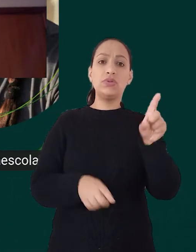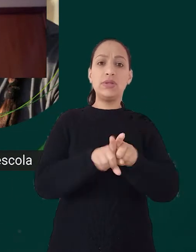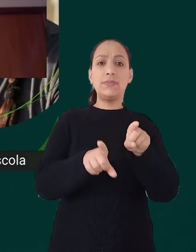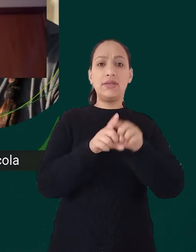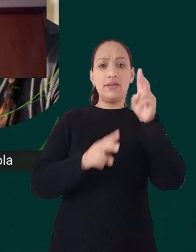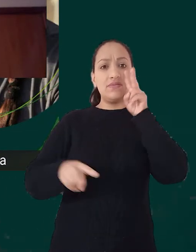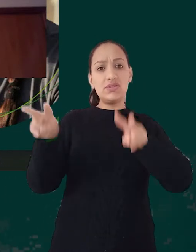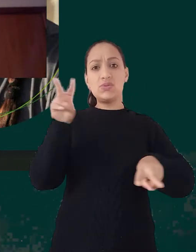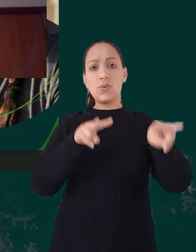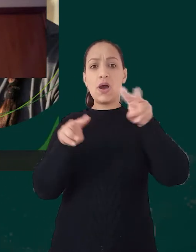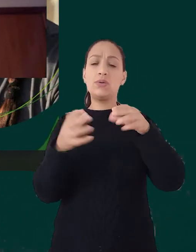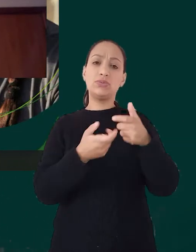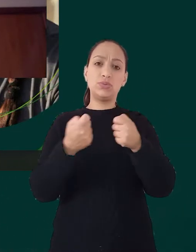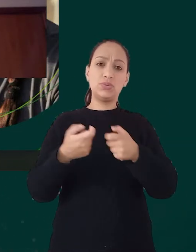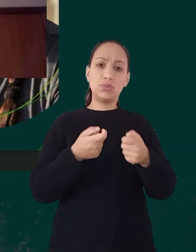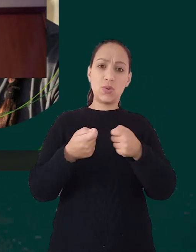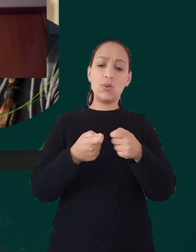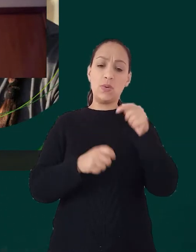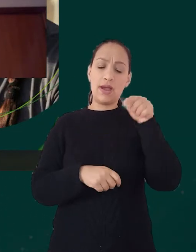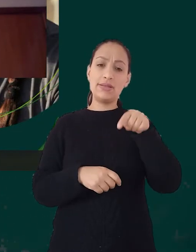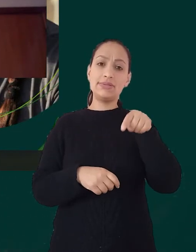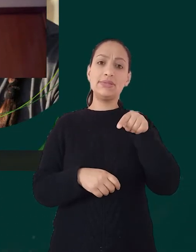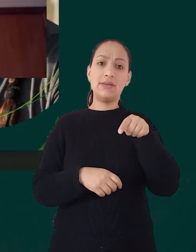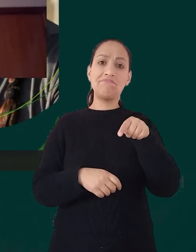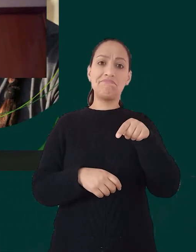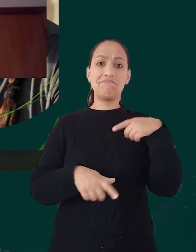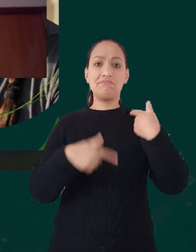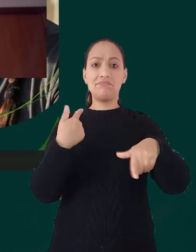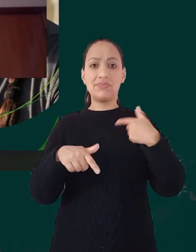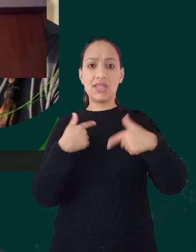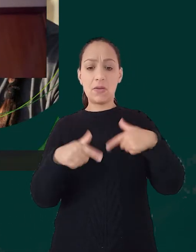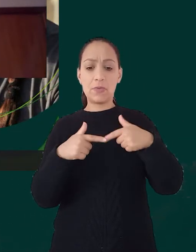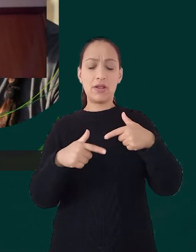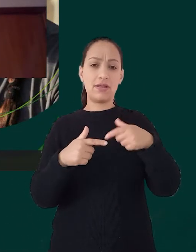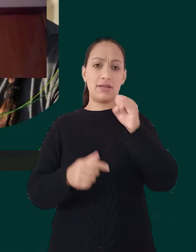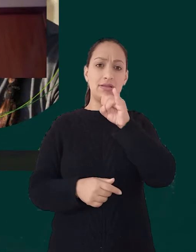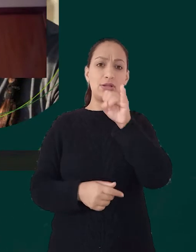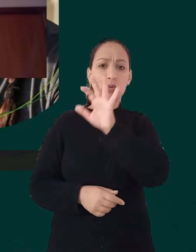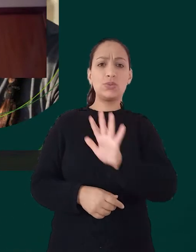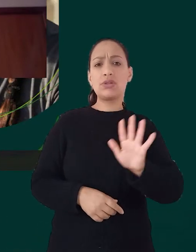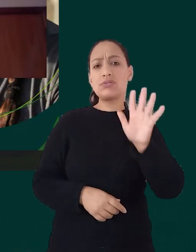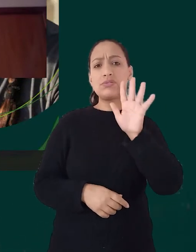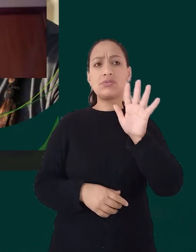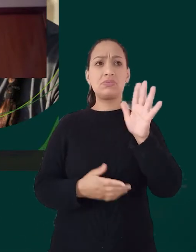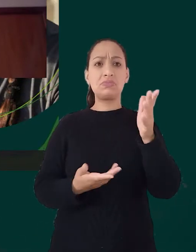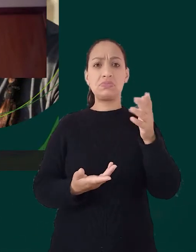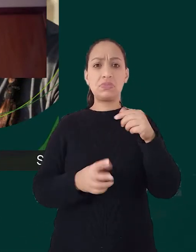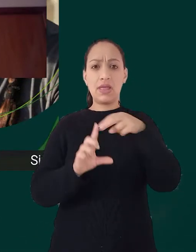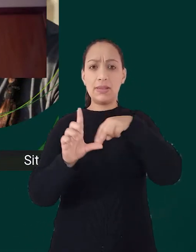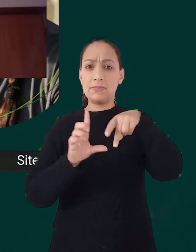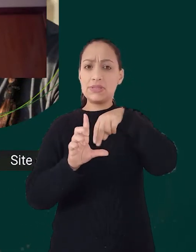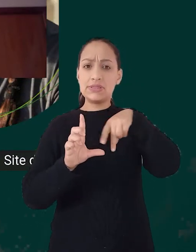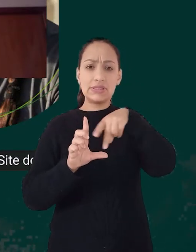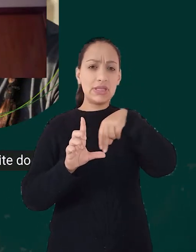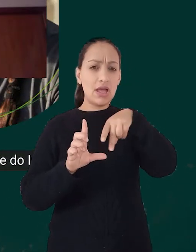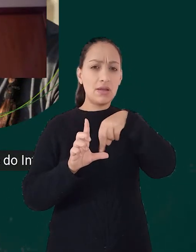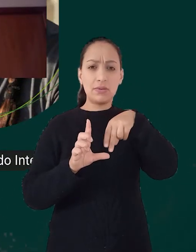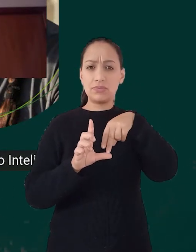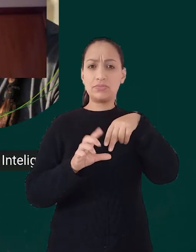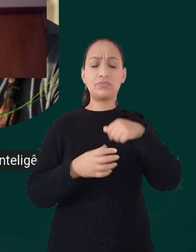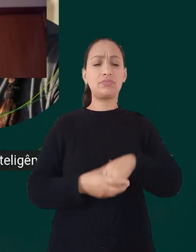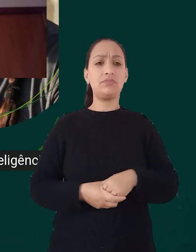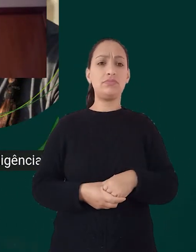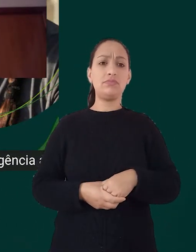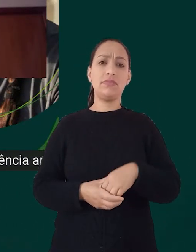do jogo, onde nessa parte visual tu pode trabalhar com a parte de ilustração, parte de animação, parte de tanto